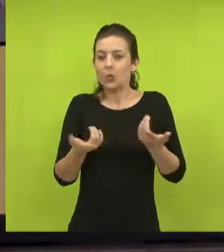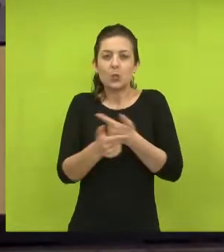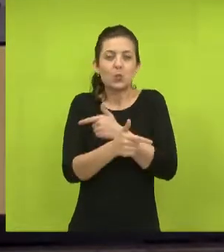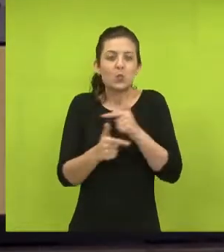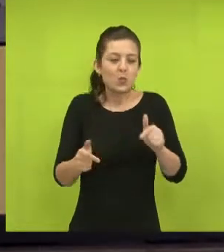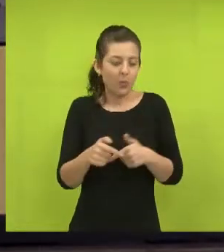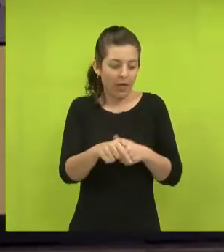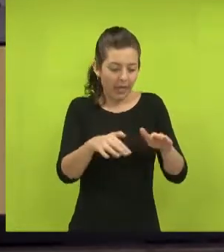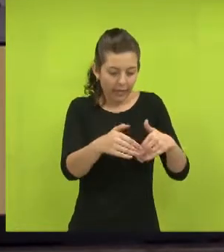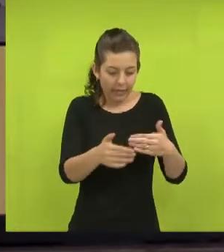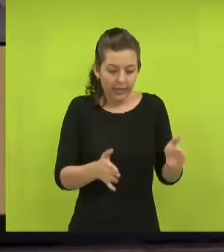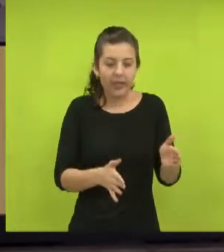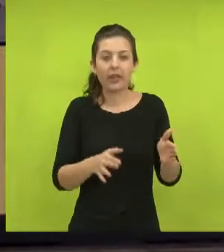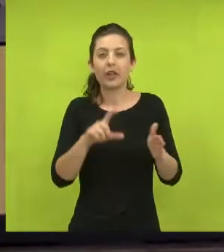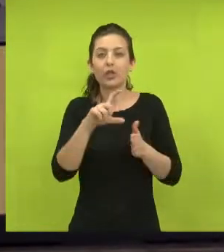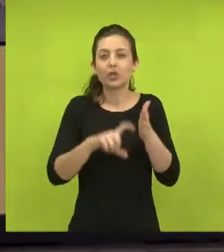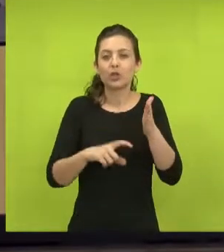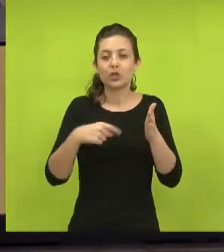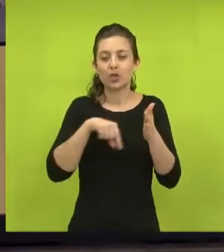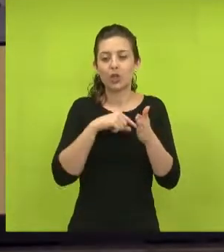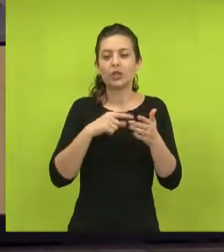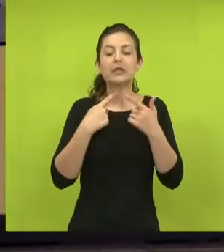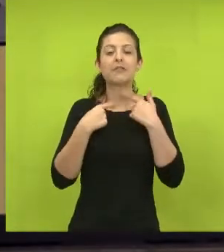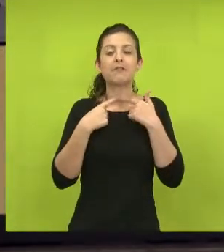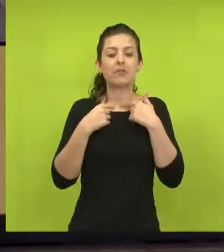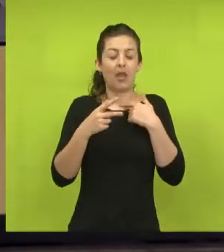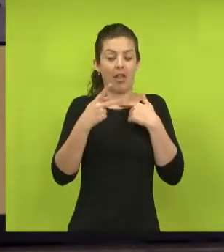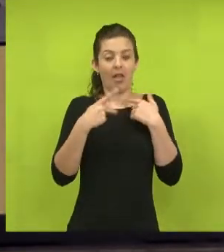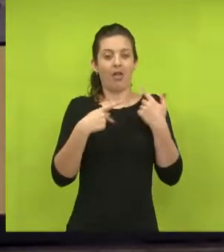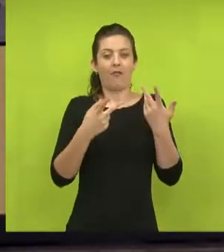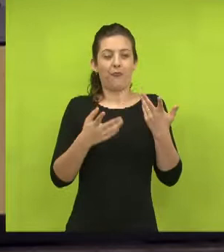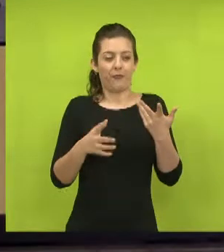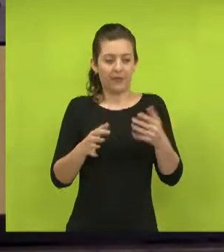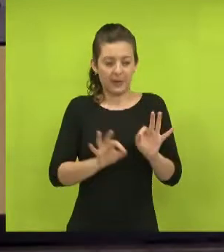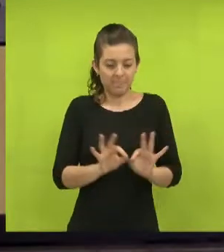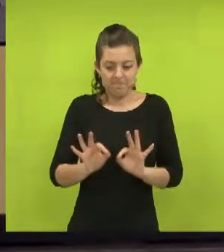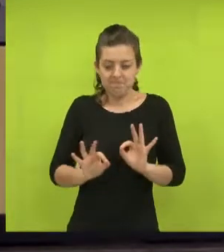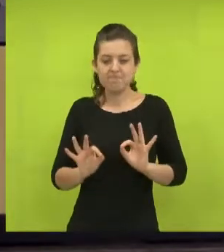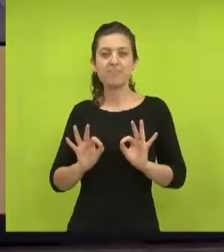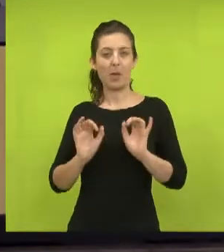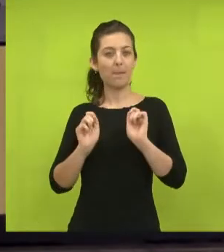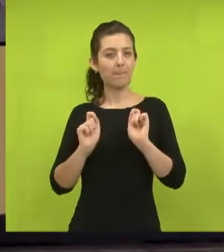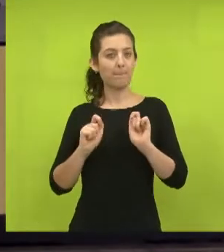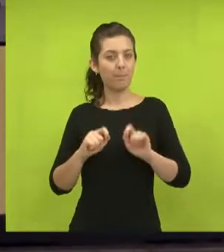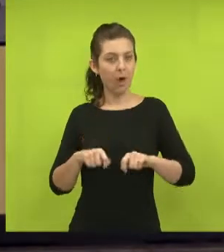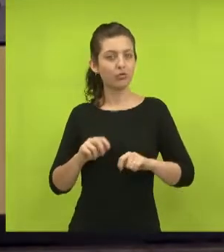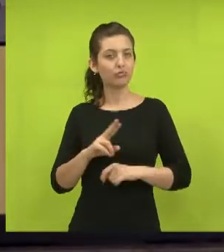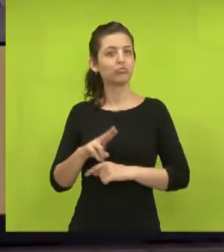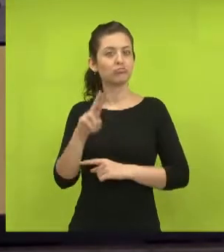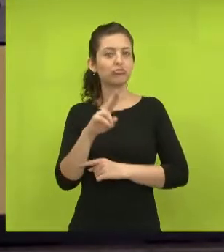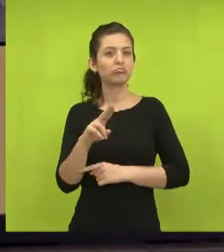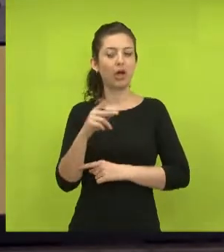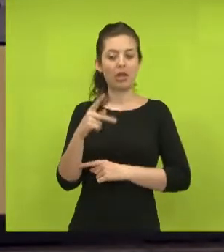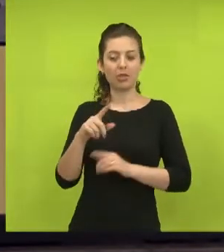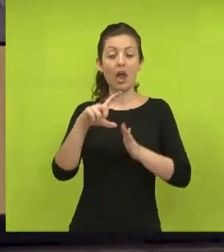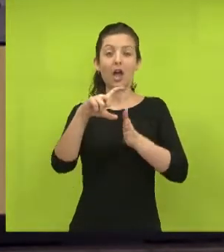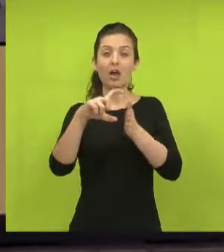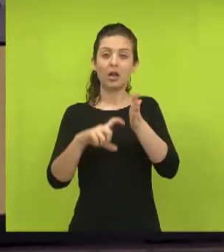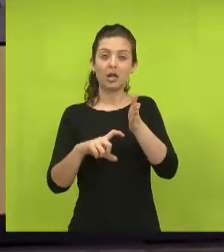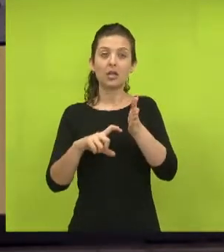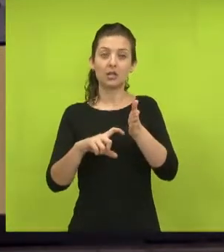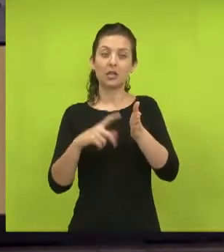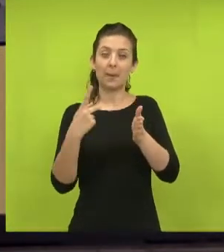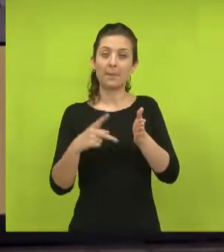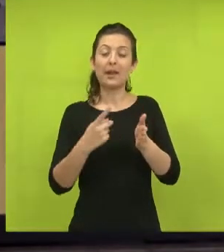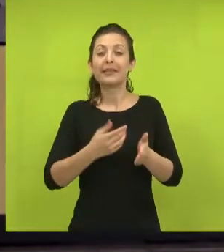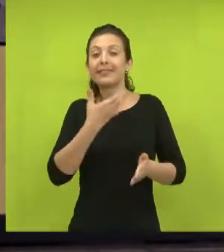isso na cesta, não dá para a gente fazer a cesta que a gente queria, né? Mas então que daí ele possa usar para isso, né? Então, mas no cartão vai ser um cartão